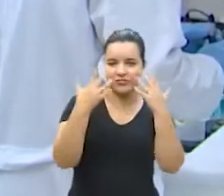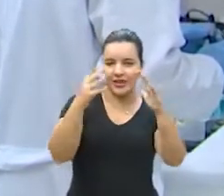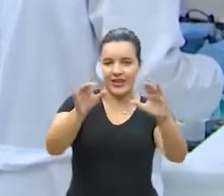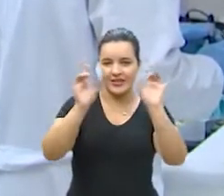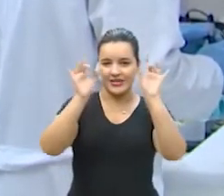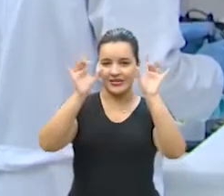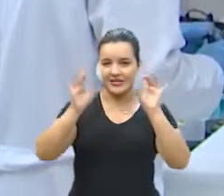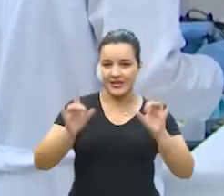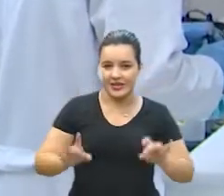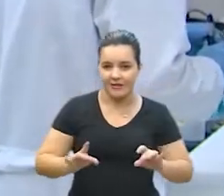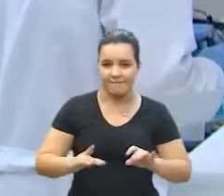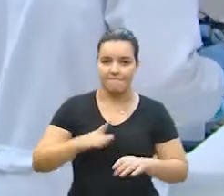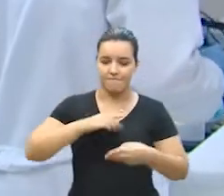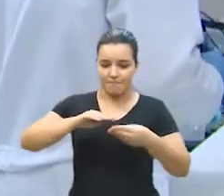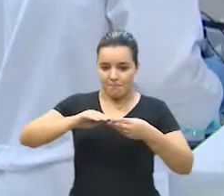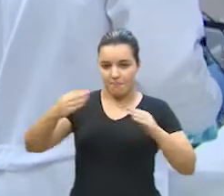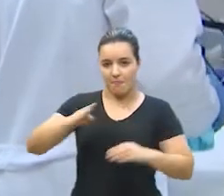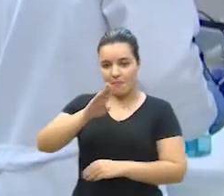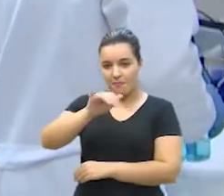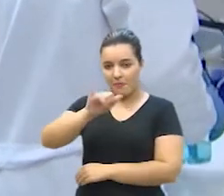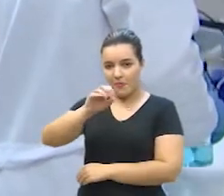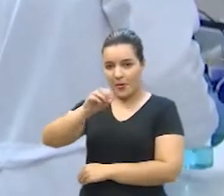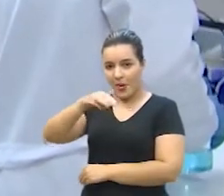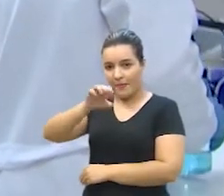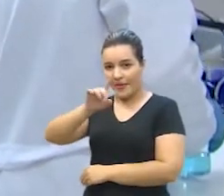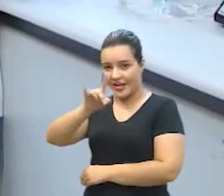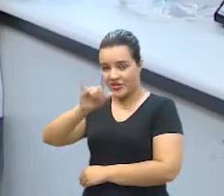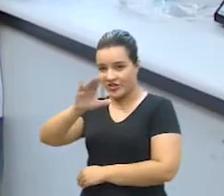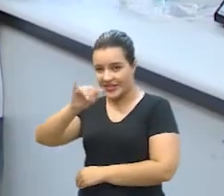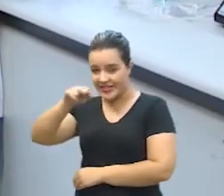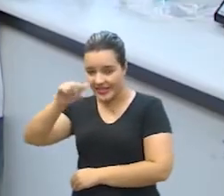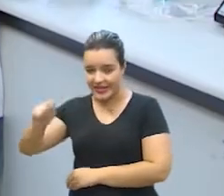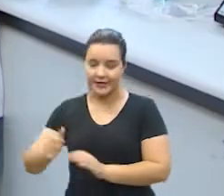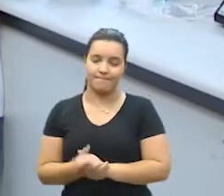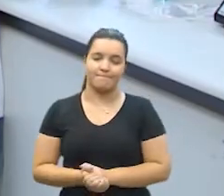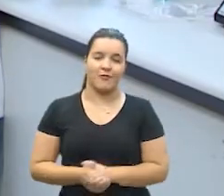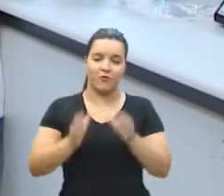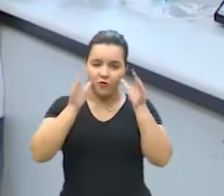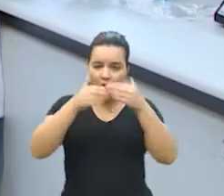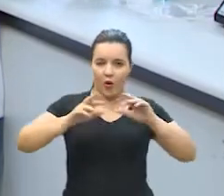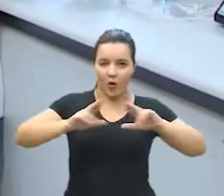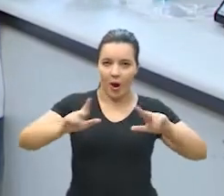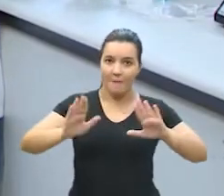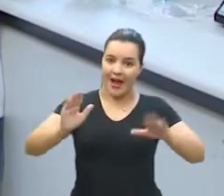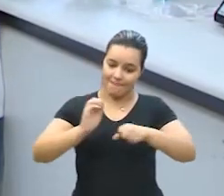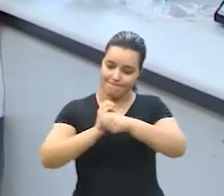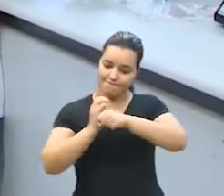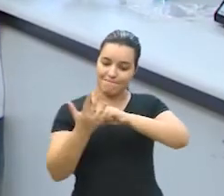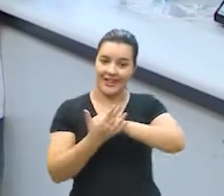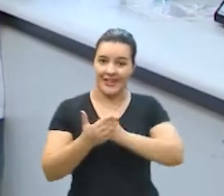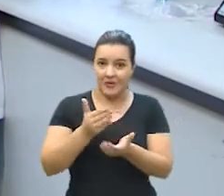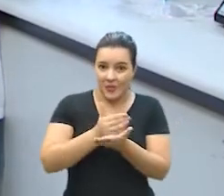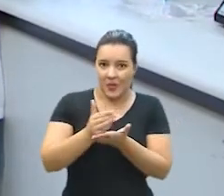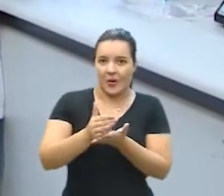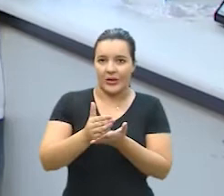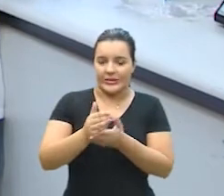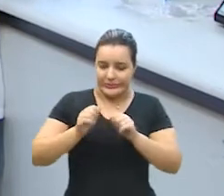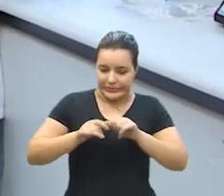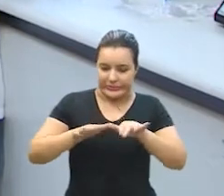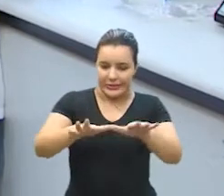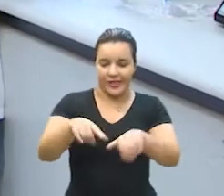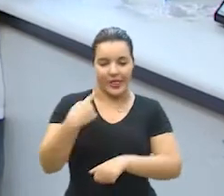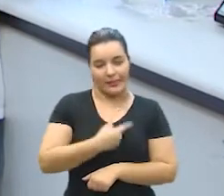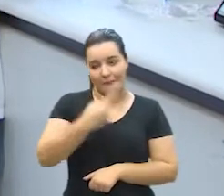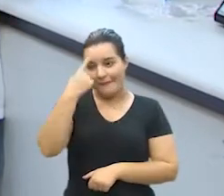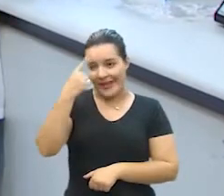ambientais, questões específicas da parte de biomedicina. Mas, quando começou a pandemia, foi natural que nós